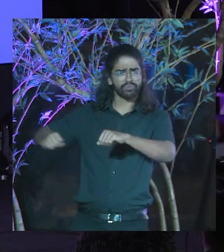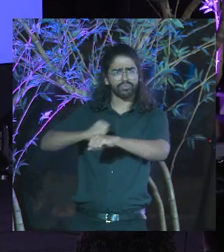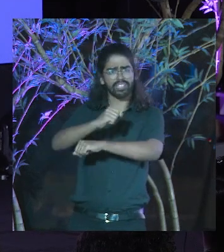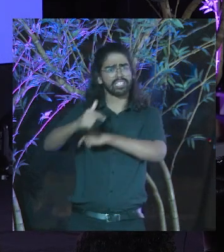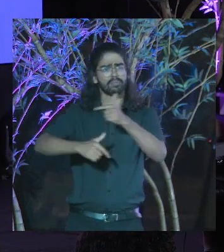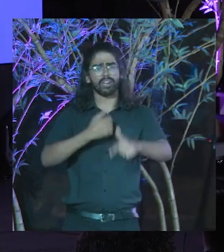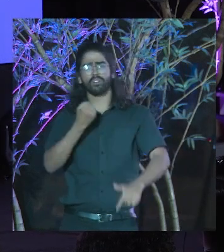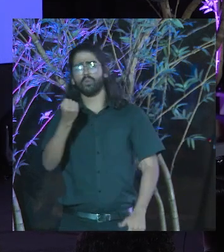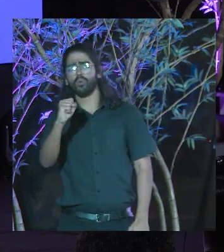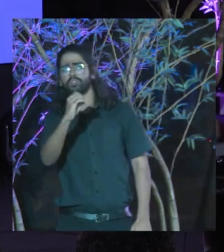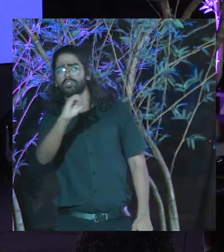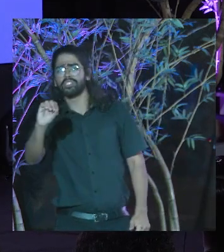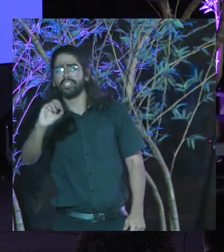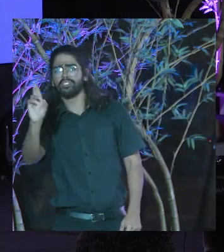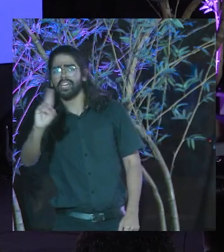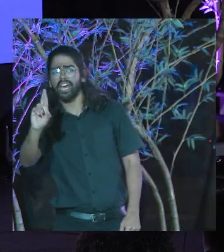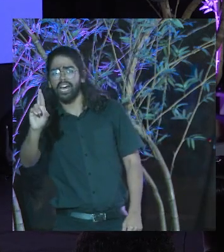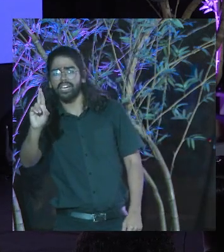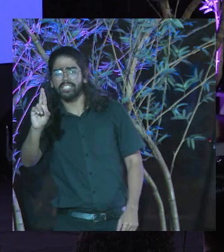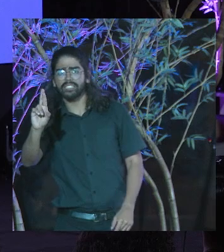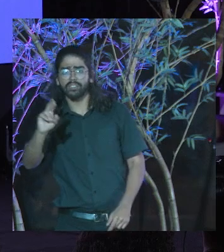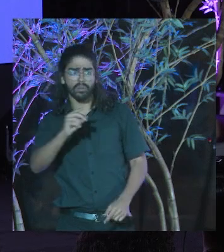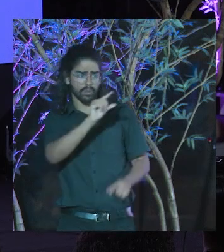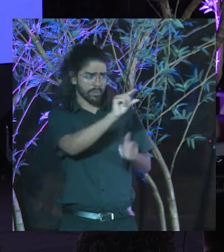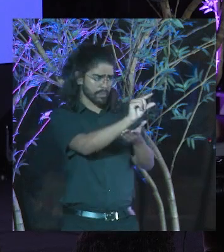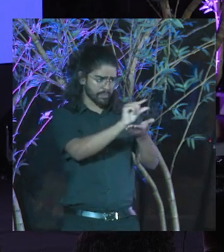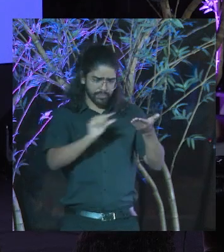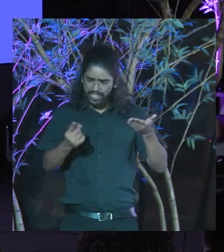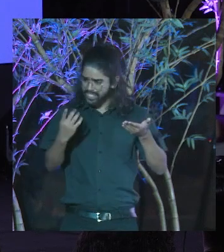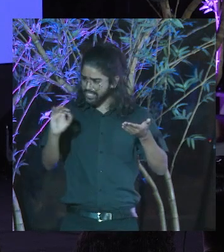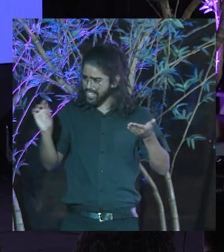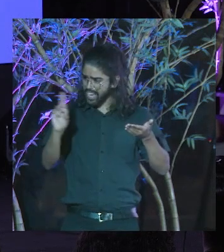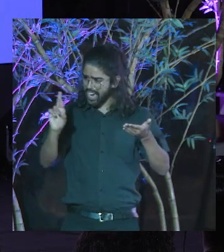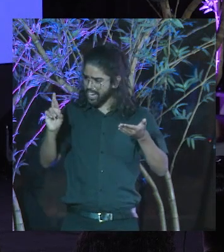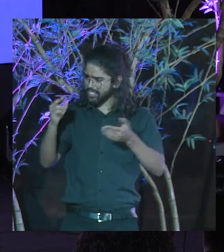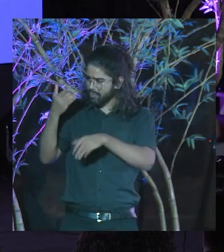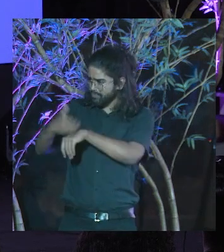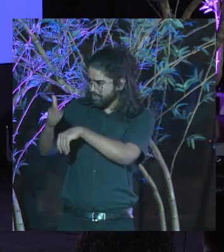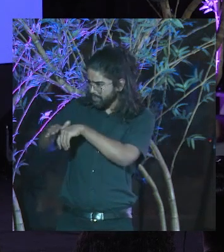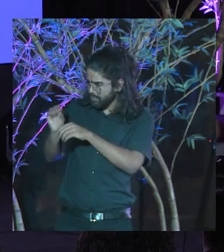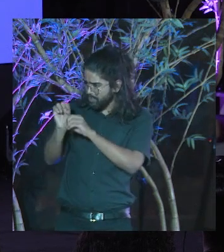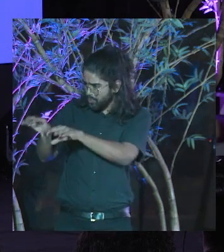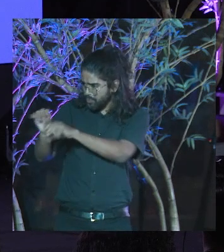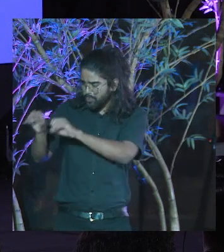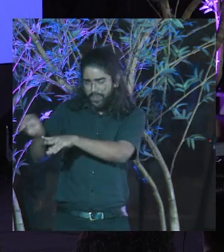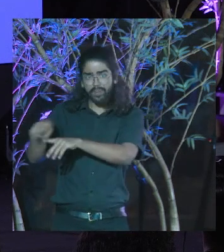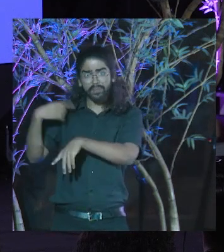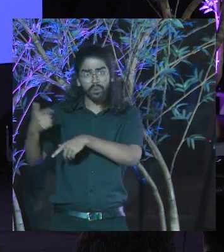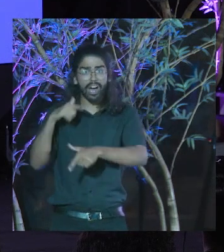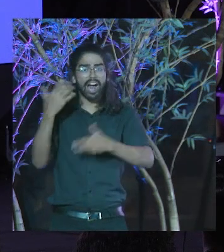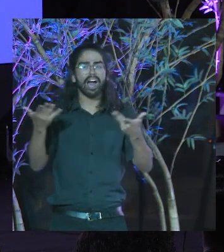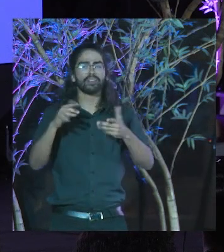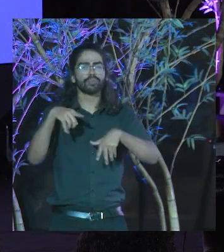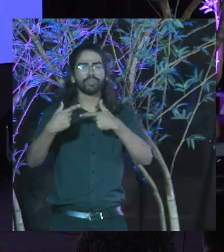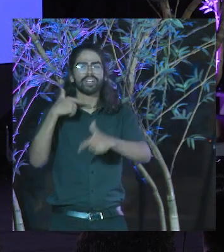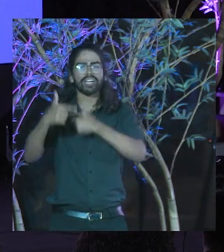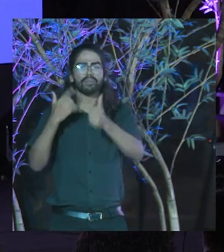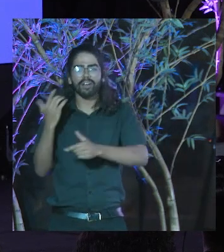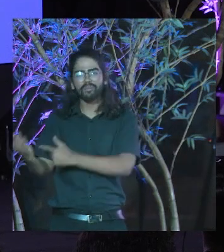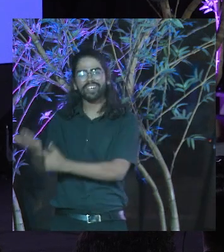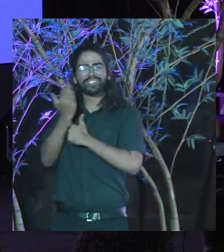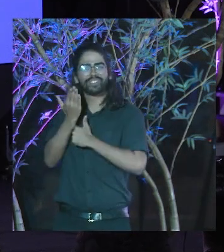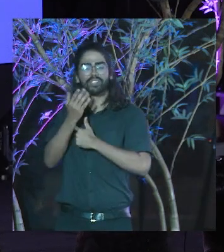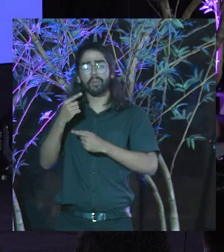ganhando R$800, ele pega R$100 e paga a ferramenta porque ele trabalha menos. Porque os